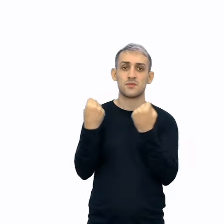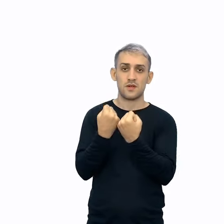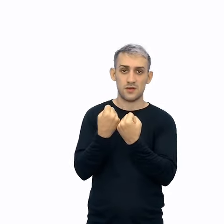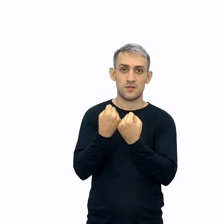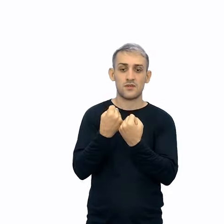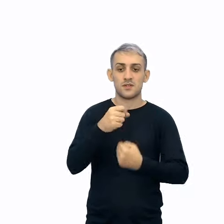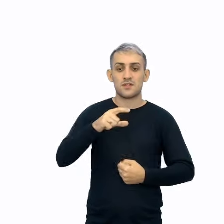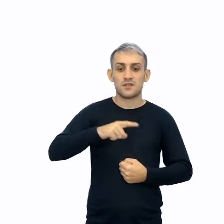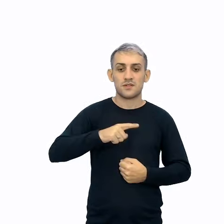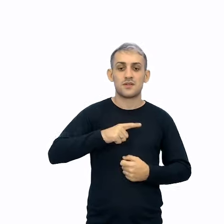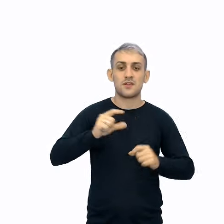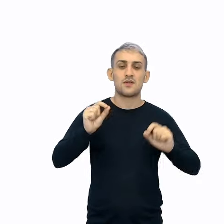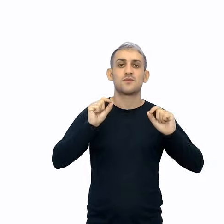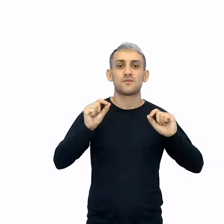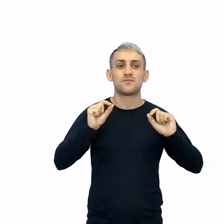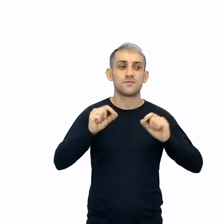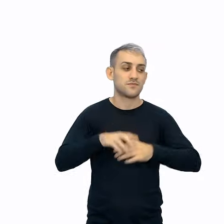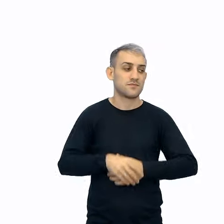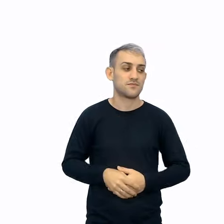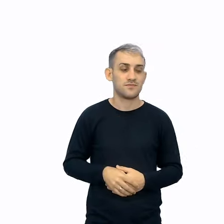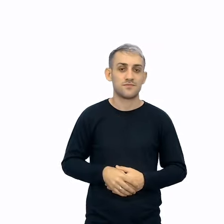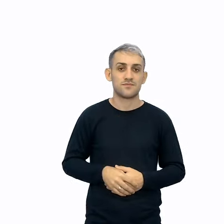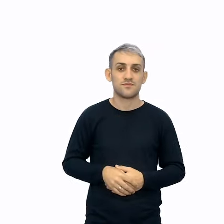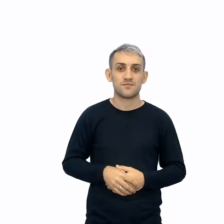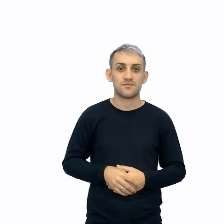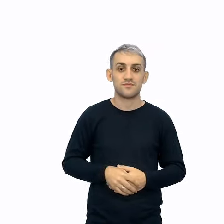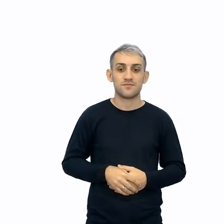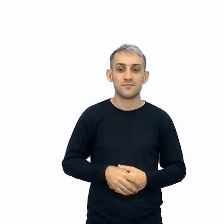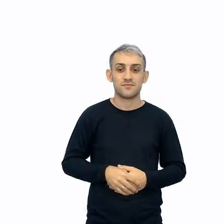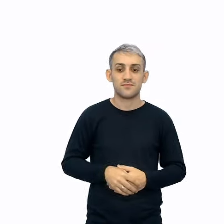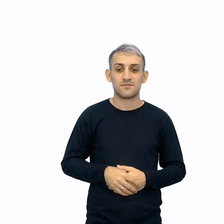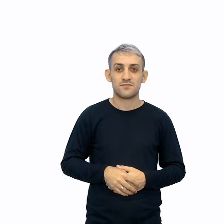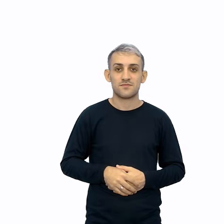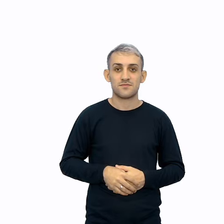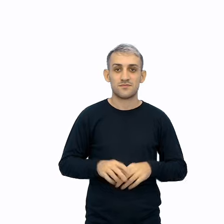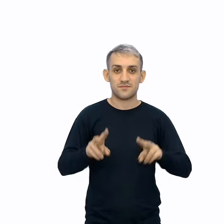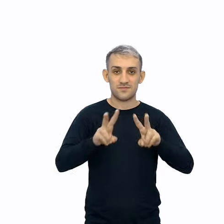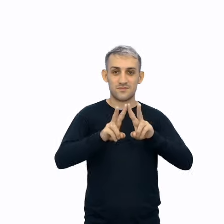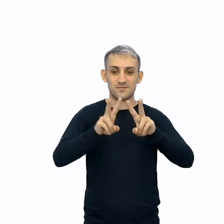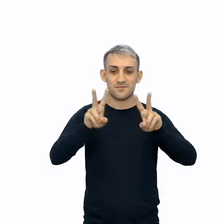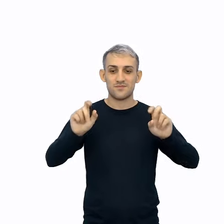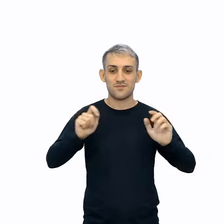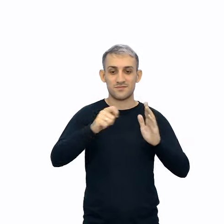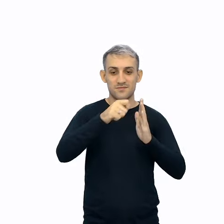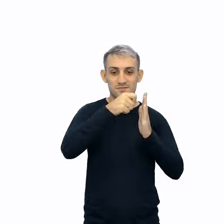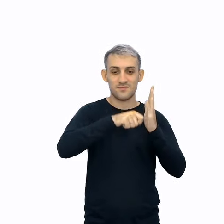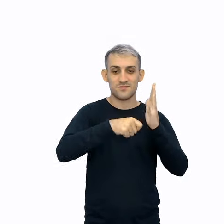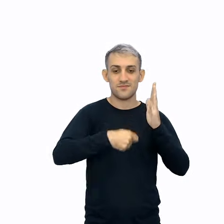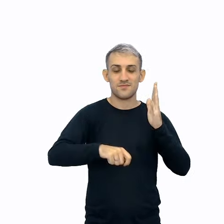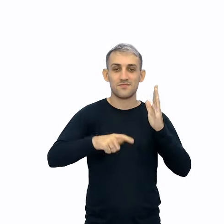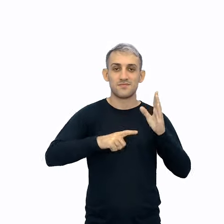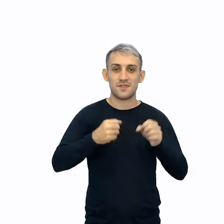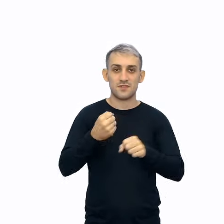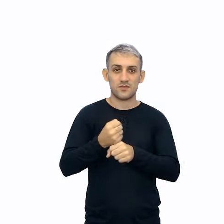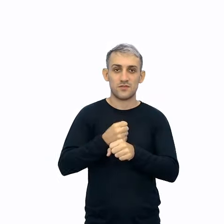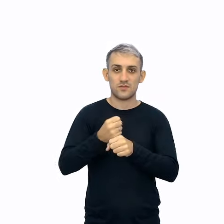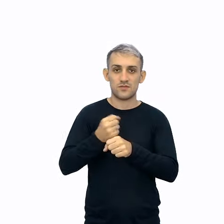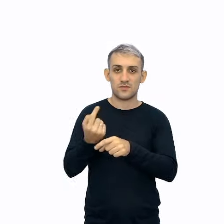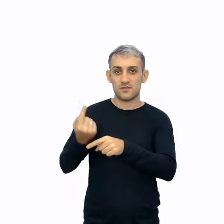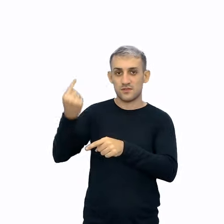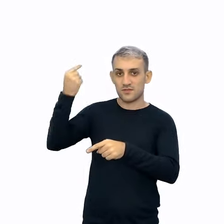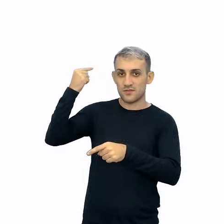falar um pouquinho né da questão das rubricas como a Márcia já apresentou nos anos anteriores que